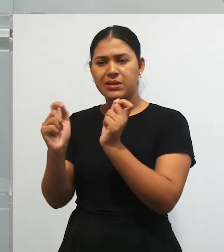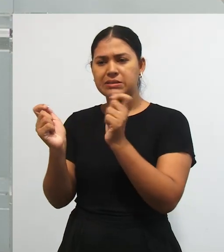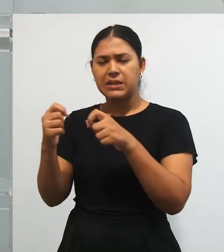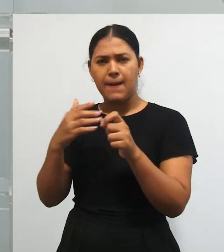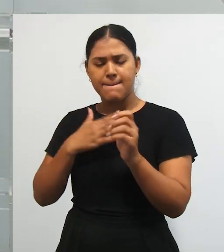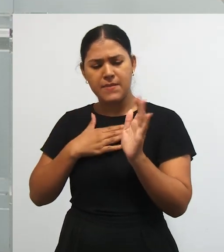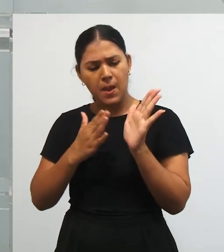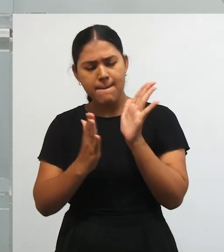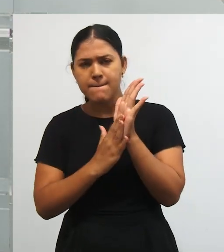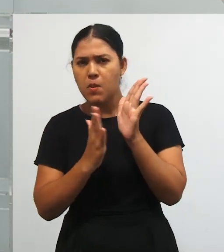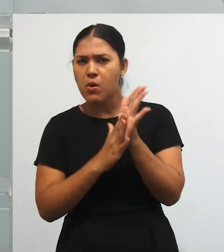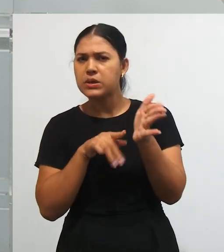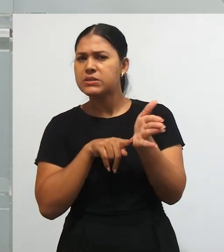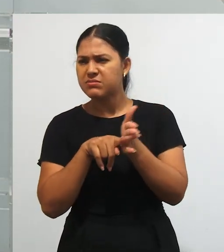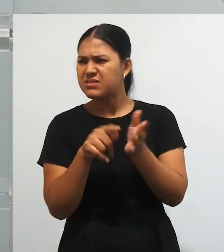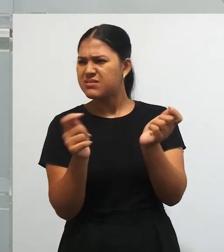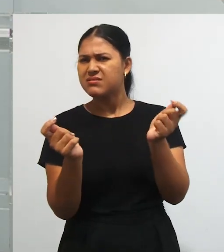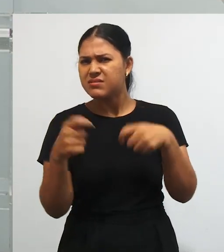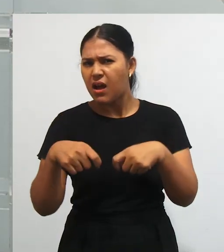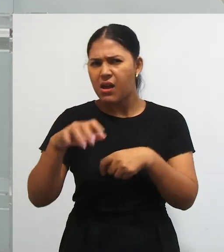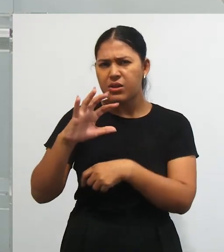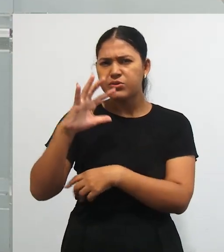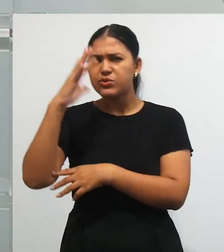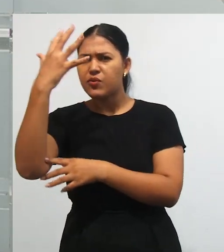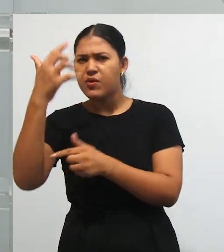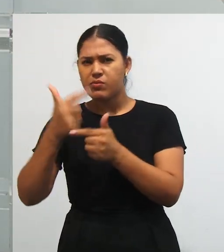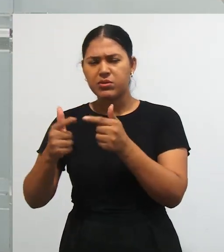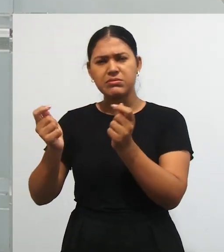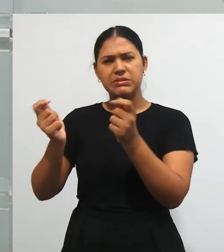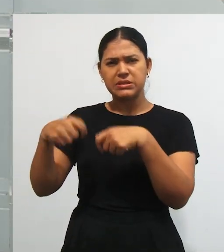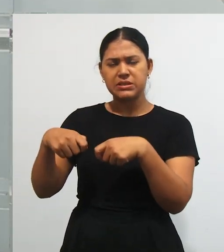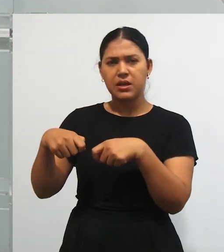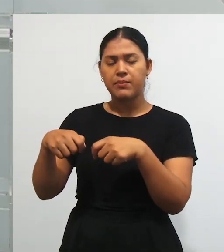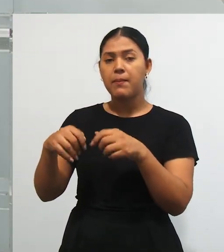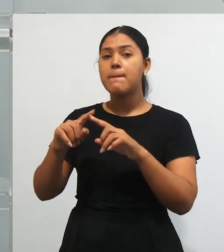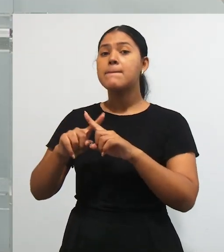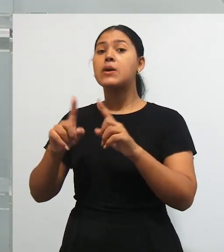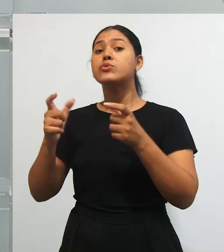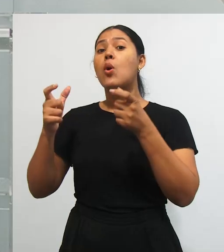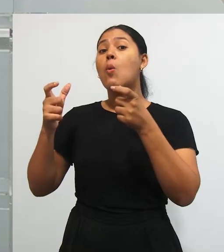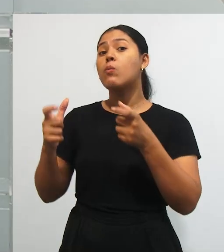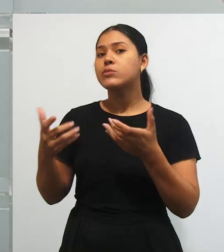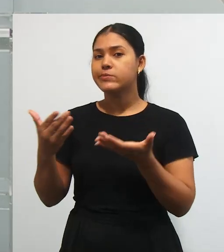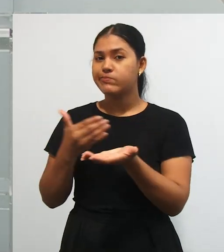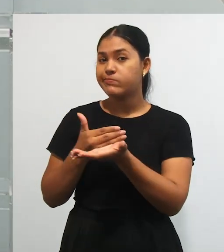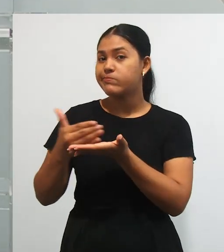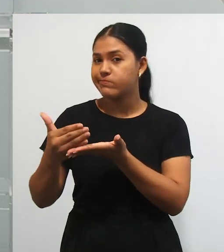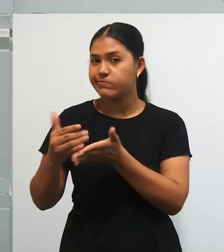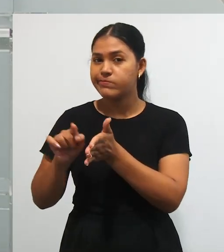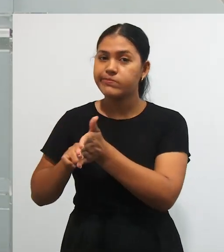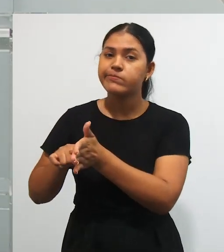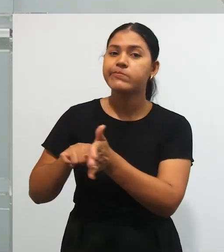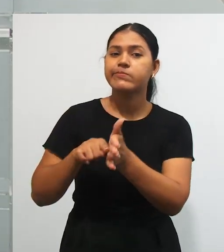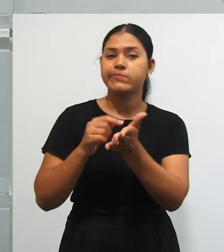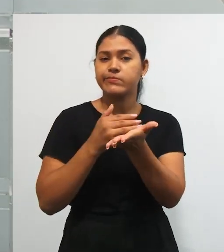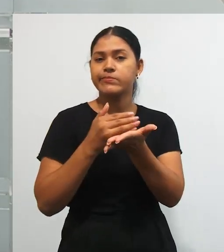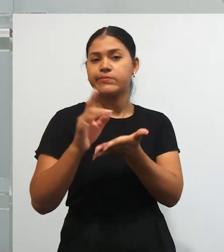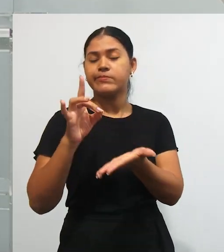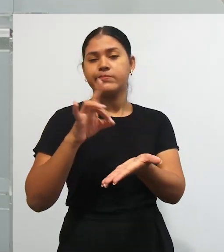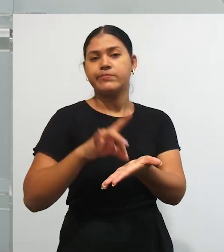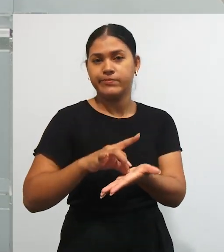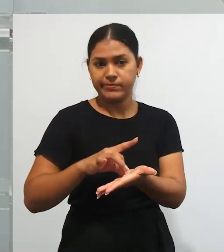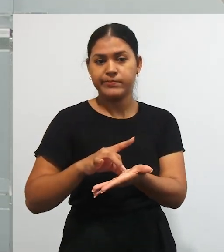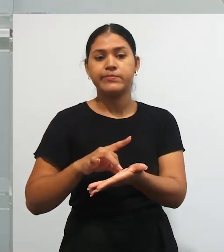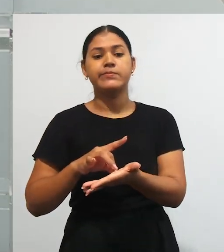dá resultado, que resultado que dá? Em que medida que esse resultado é aplicável? Aí você faz esse caminho, portanto, deu resultado,